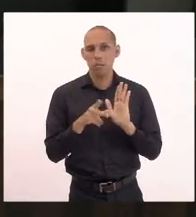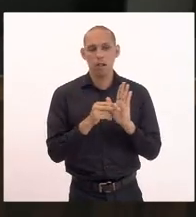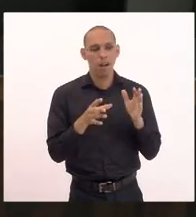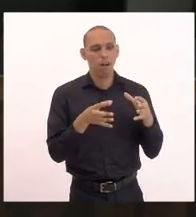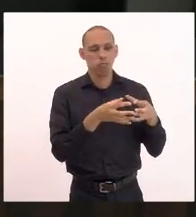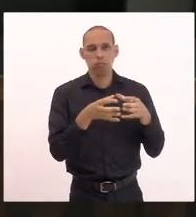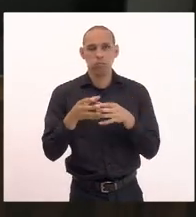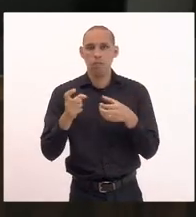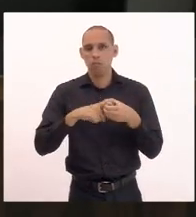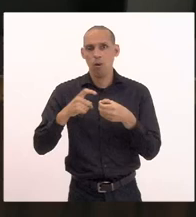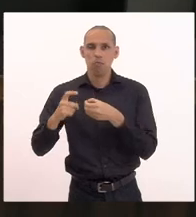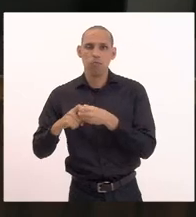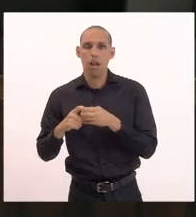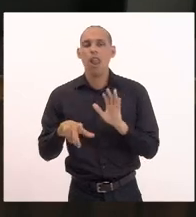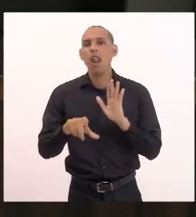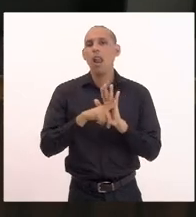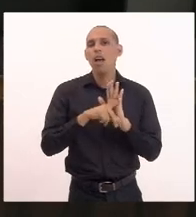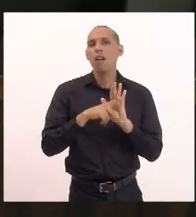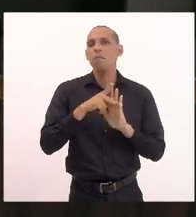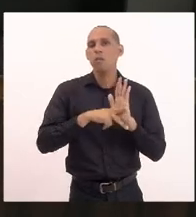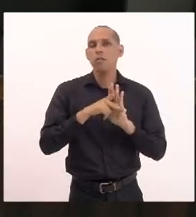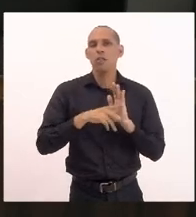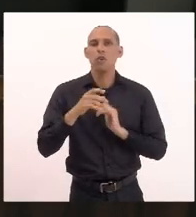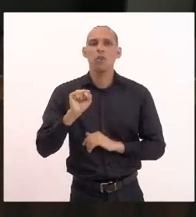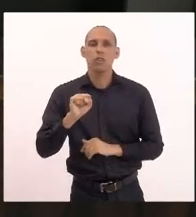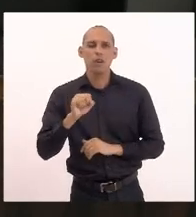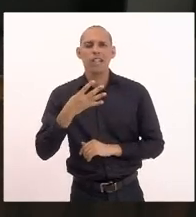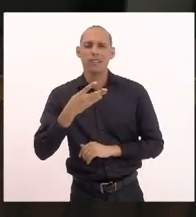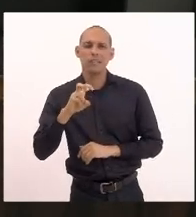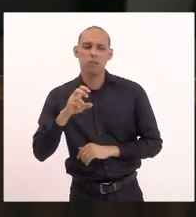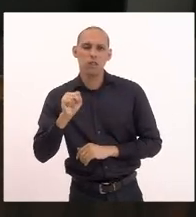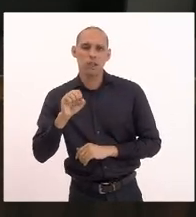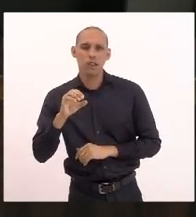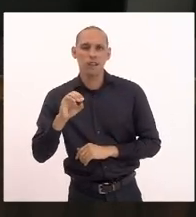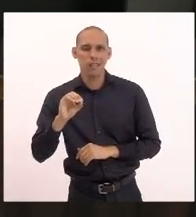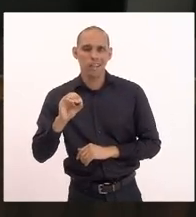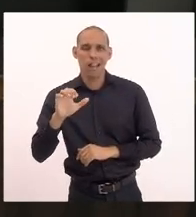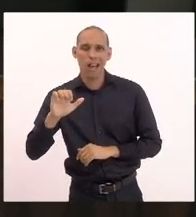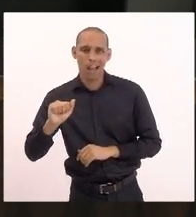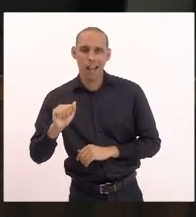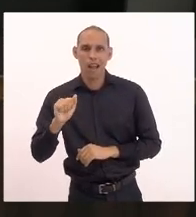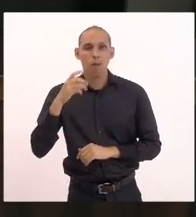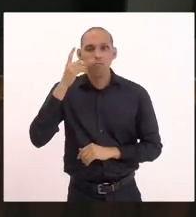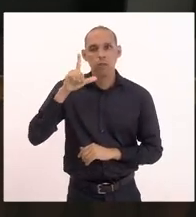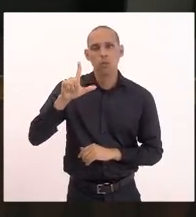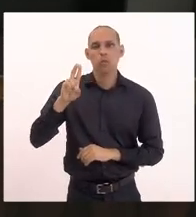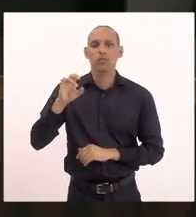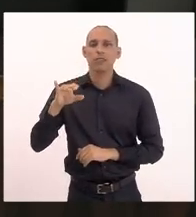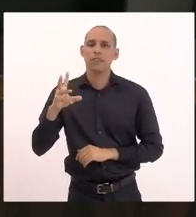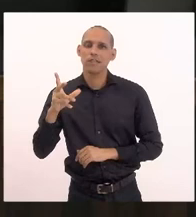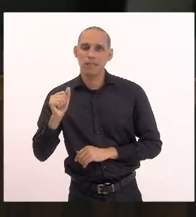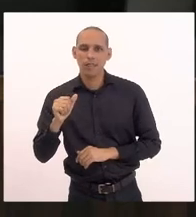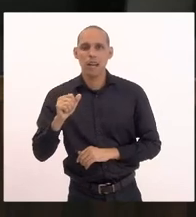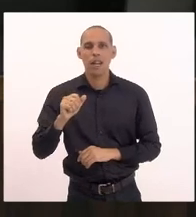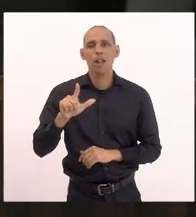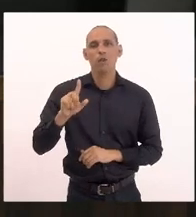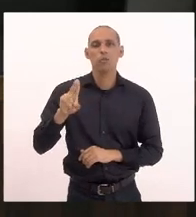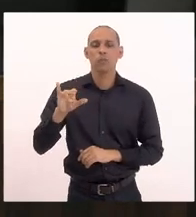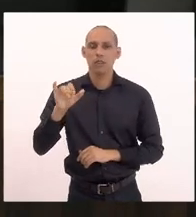às comissões. Projeto de lei 4580-A de 21, de autoria dos deputados Lucinha e Luiz Paulo, que altera